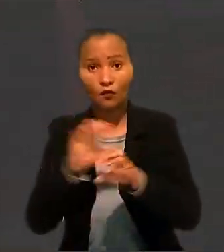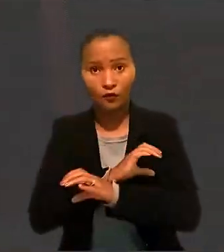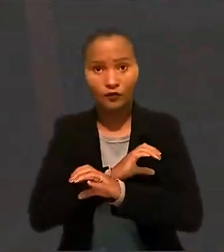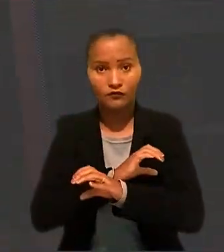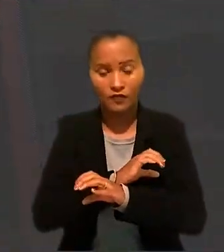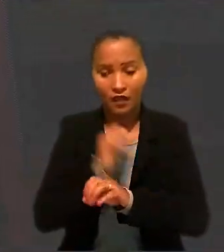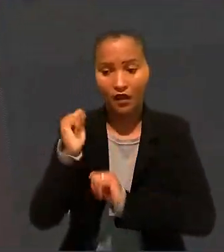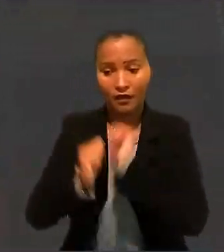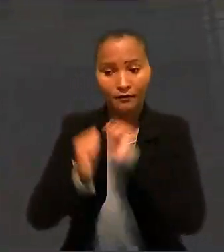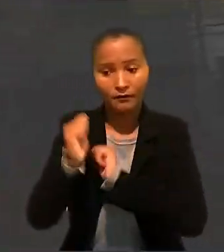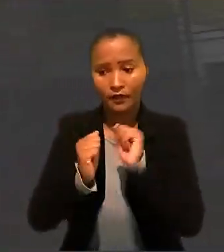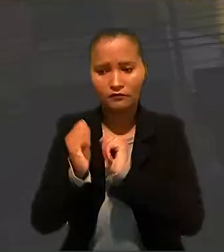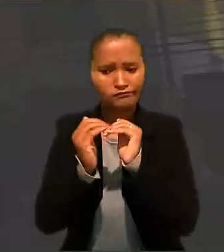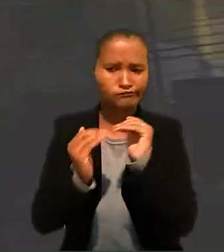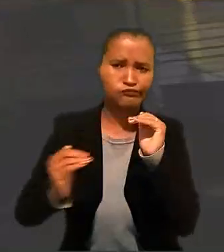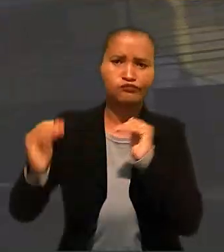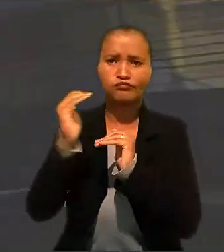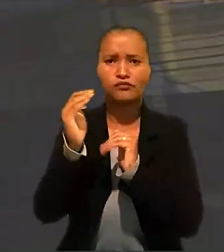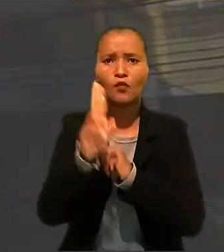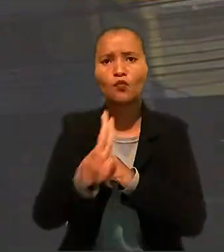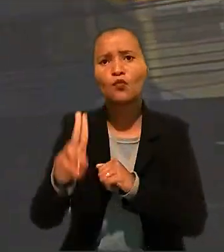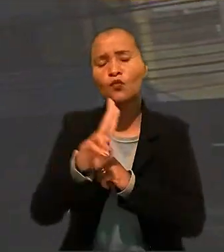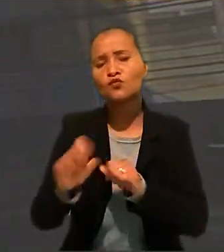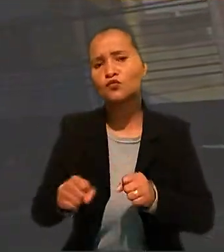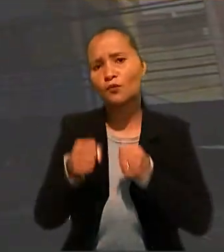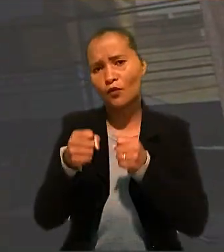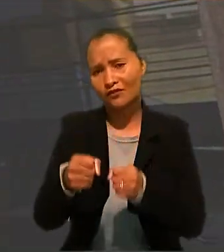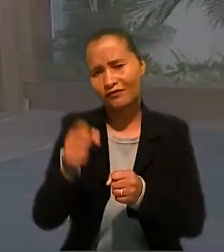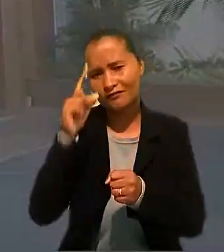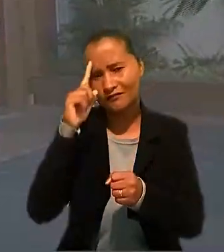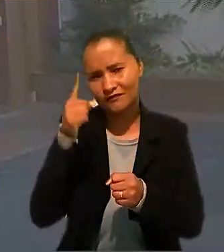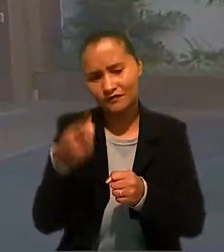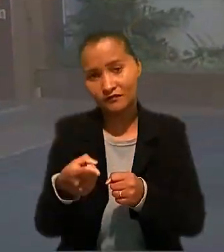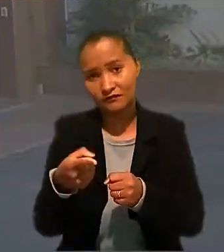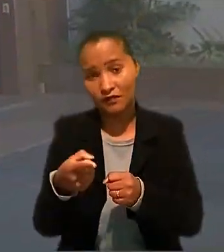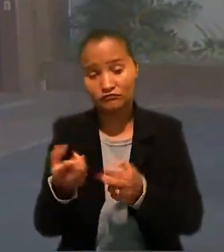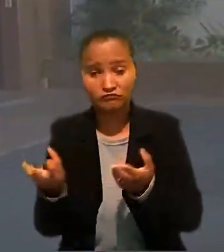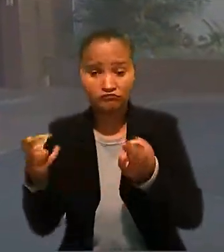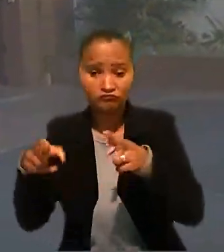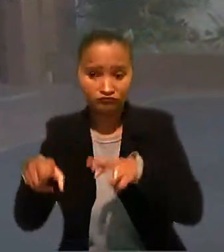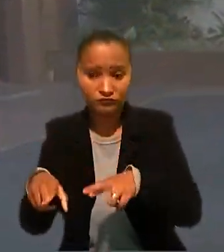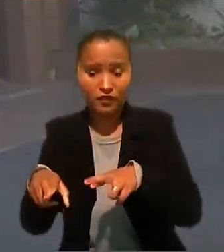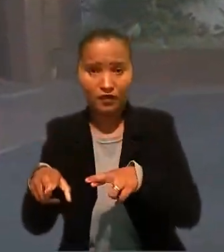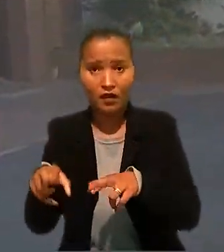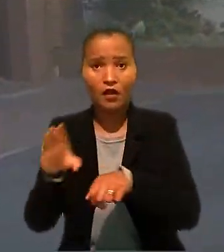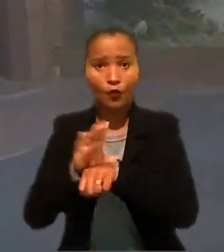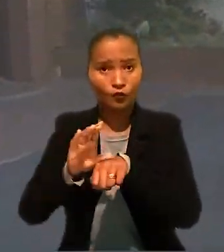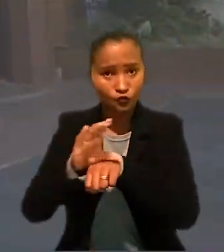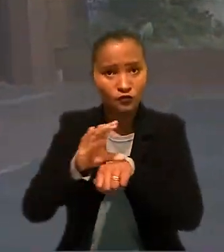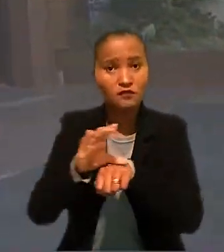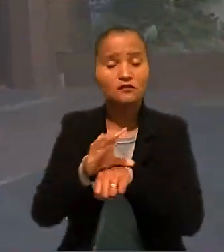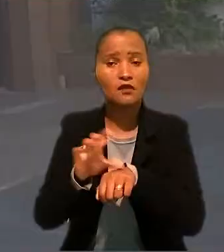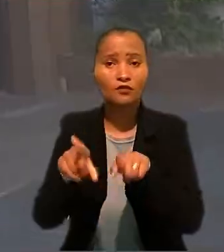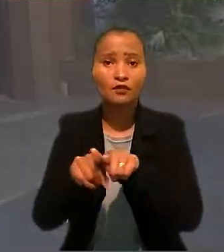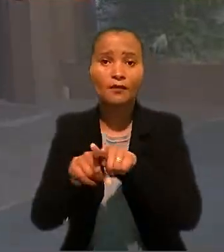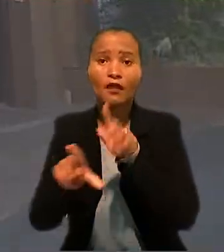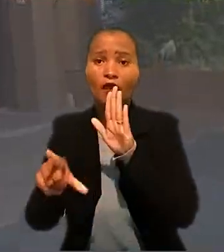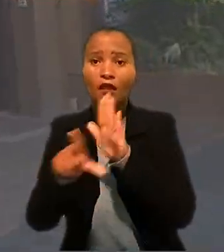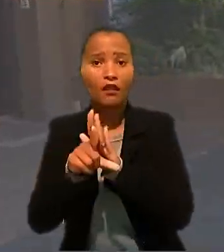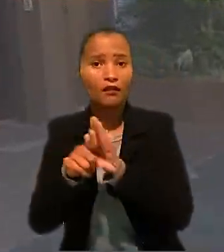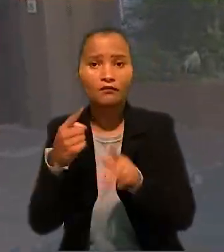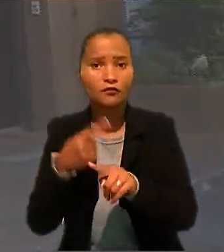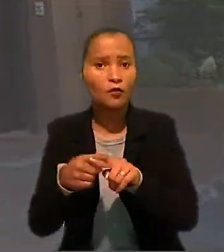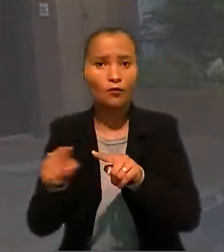a empregadora não extrapolou o uso do poder diretivo. De acordo com o regional, a Constituição e as leis